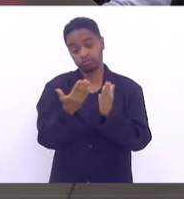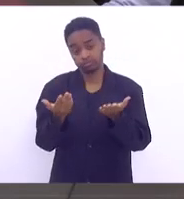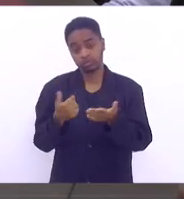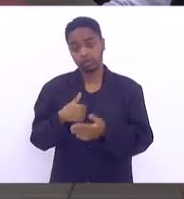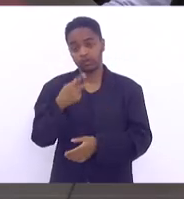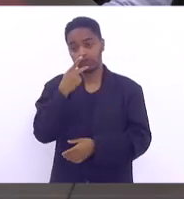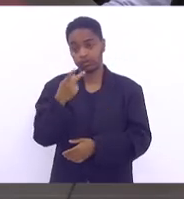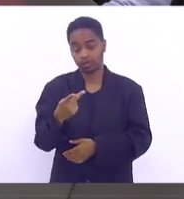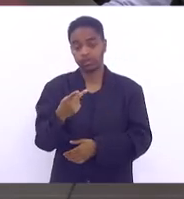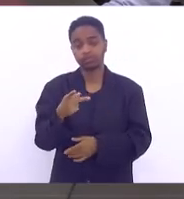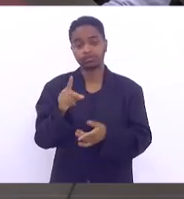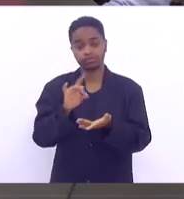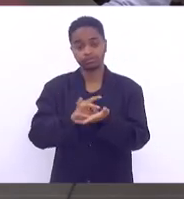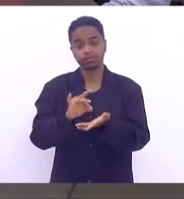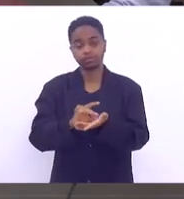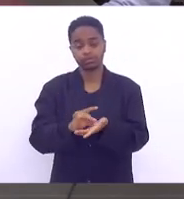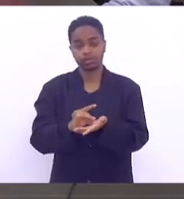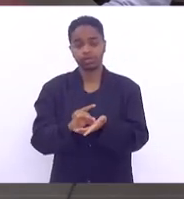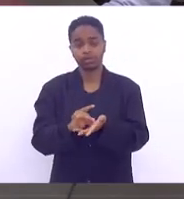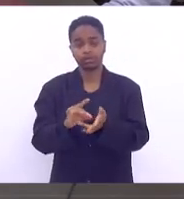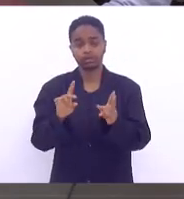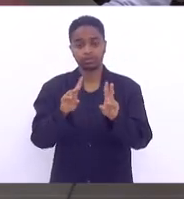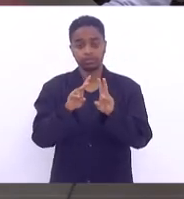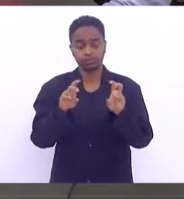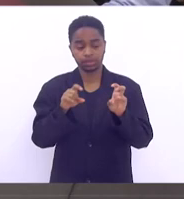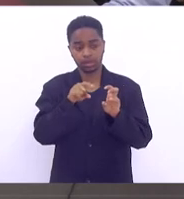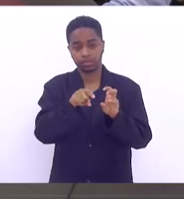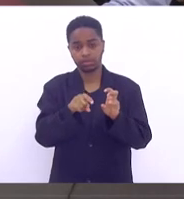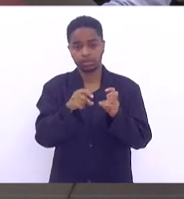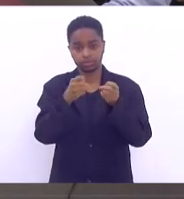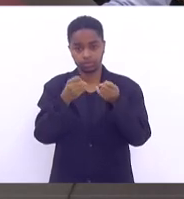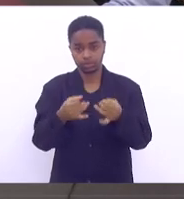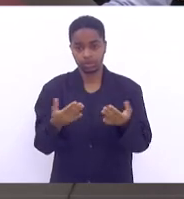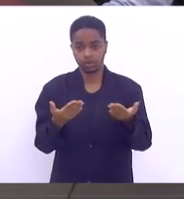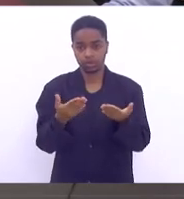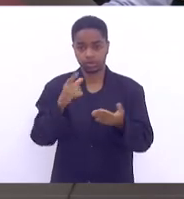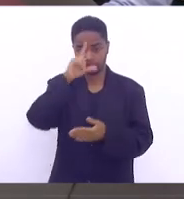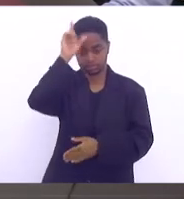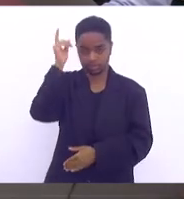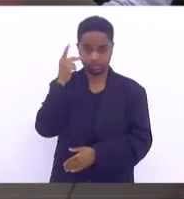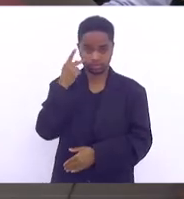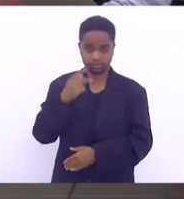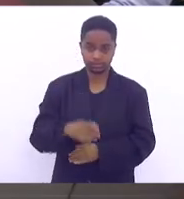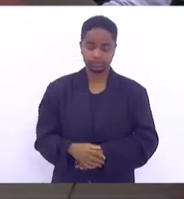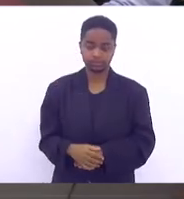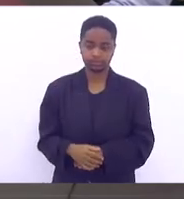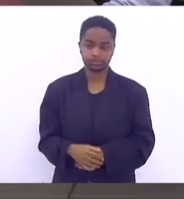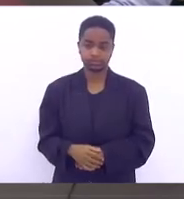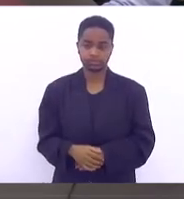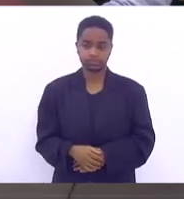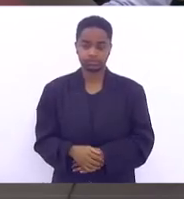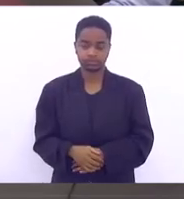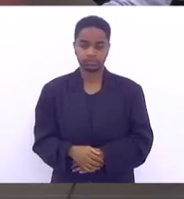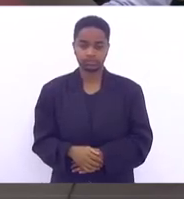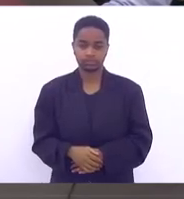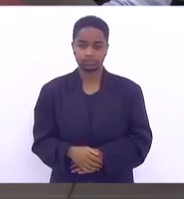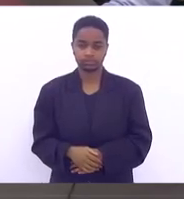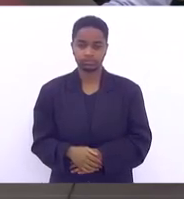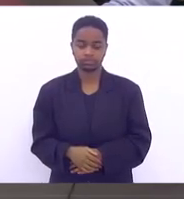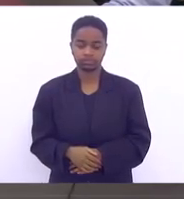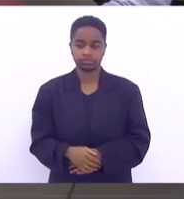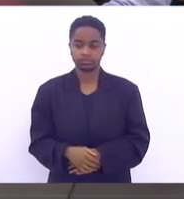a razão de fato ao recorrente, deputado Tandi. Passo a palavra ao deputado Luiz Paulo. Senhor presidente, eu não estou